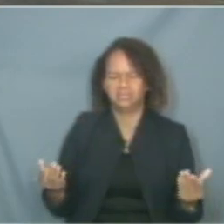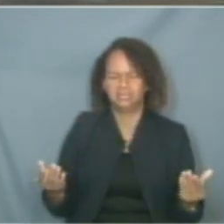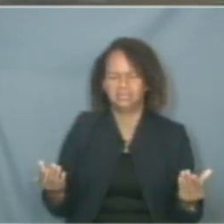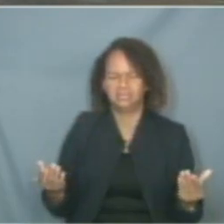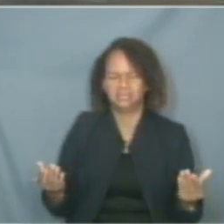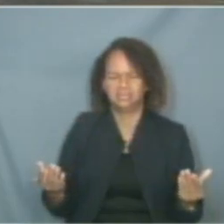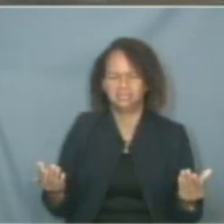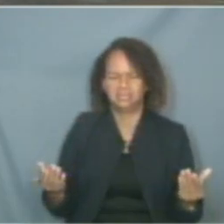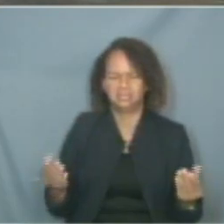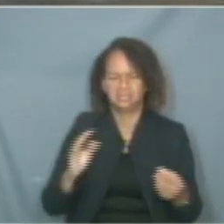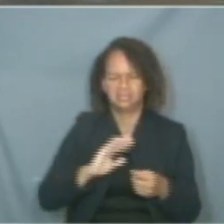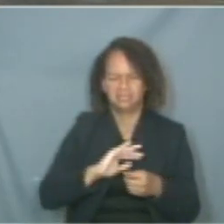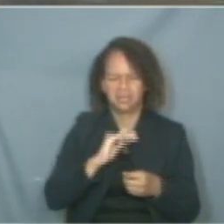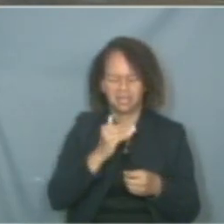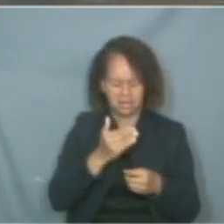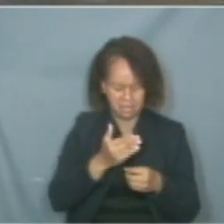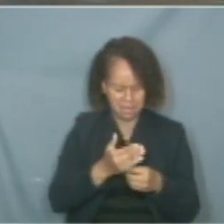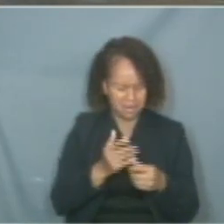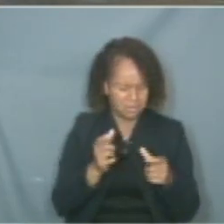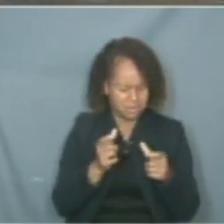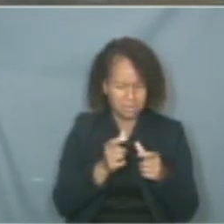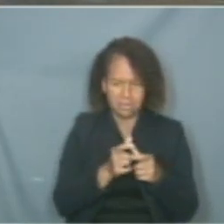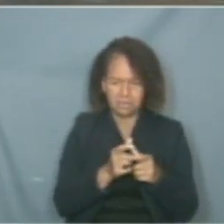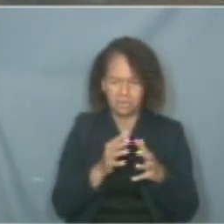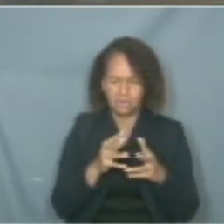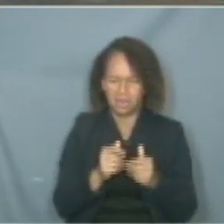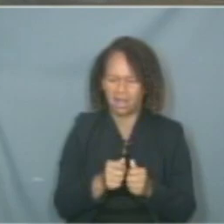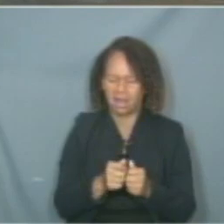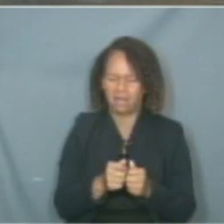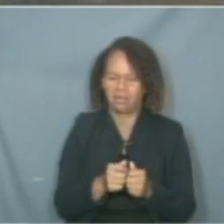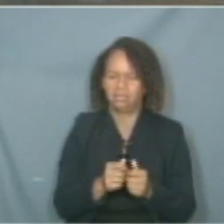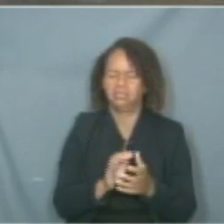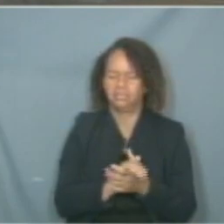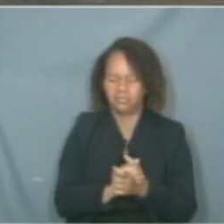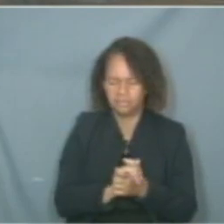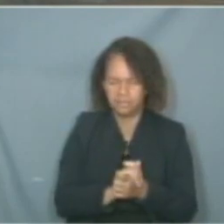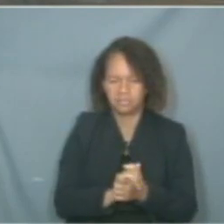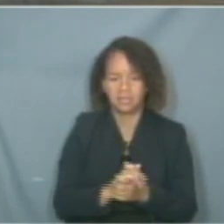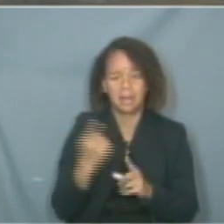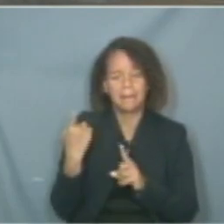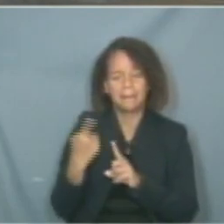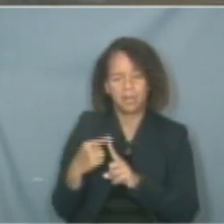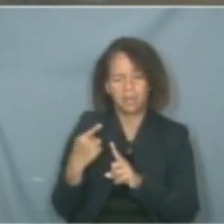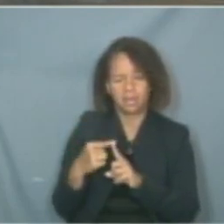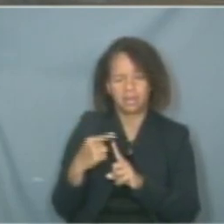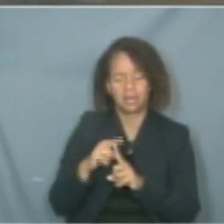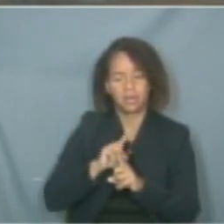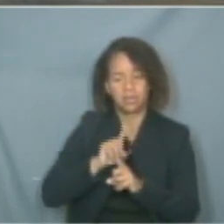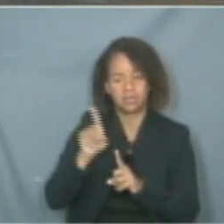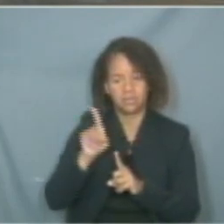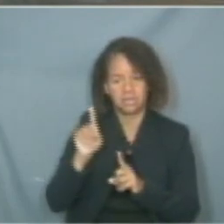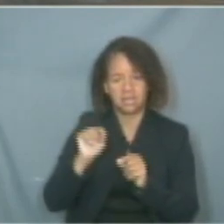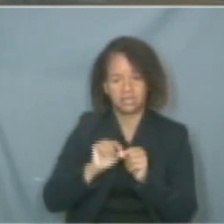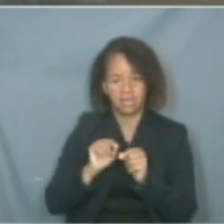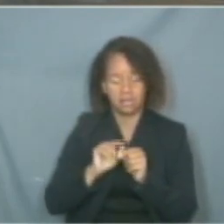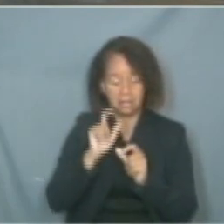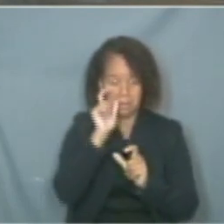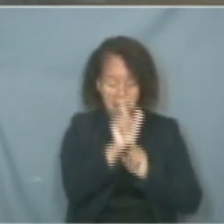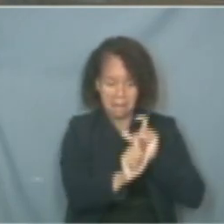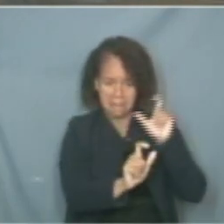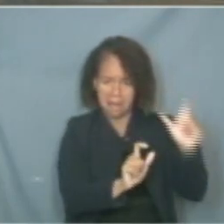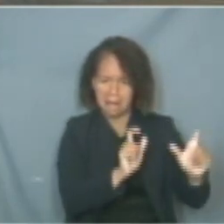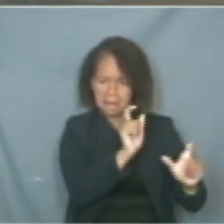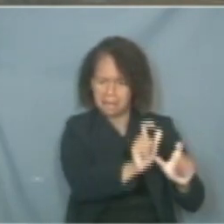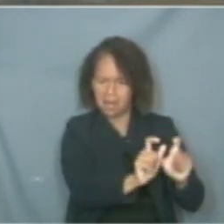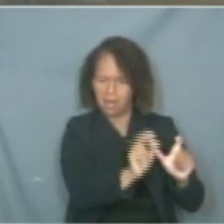da casa José Mariano de uma maneira geral. Sobretudo porque, quando você faz uma acusação grave